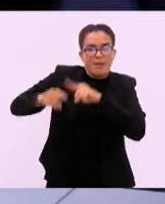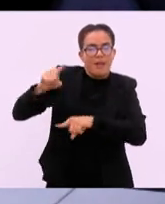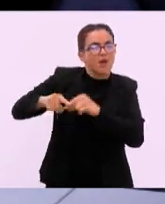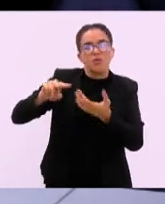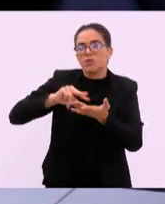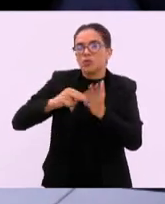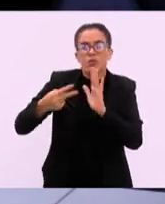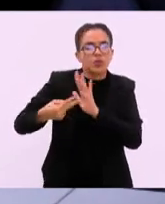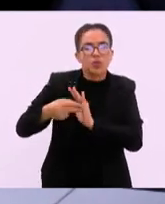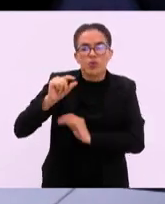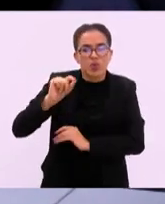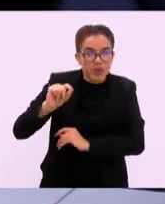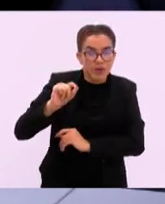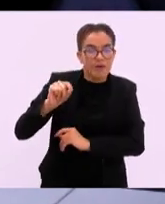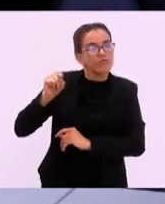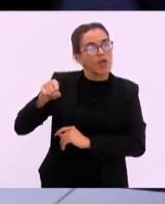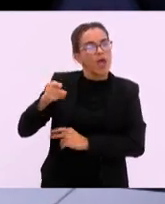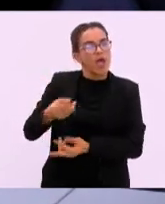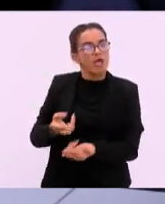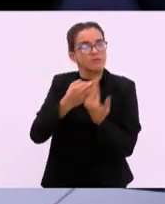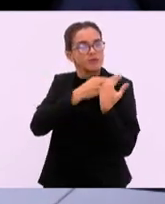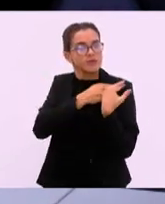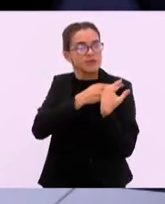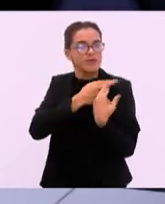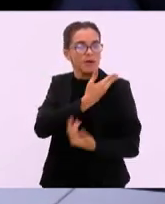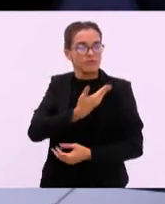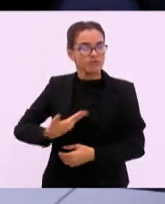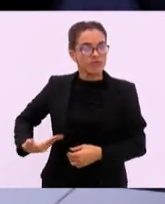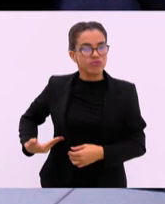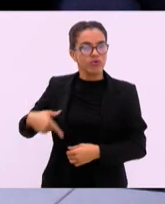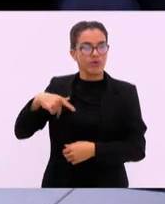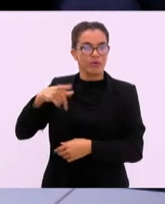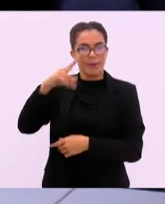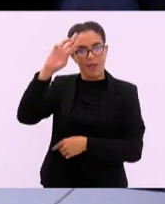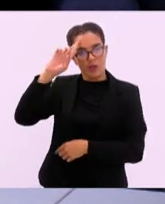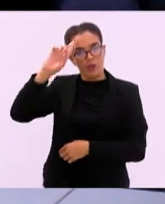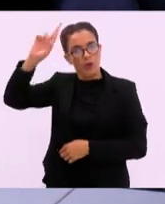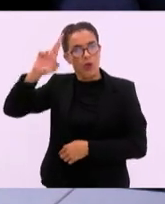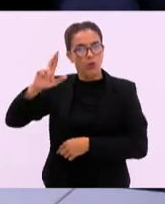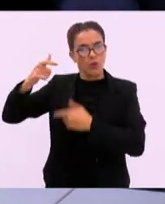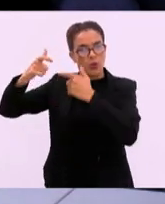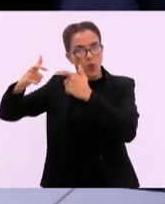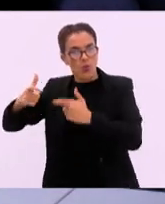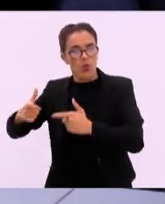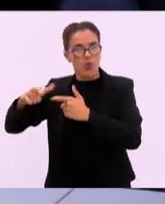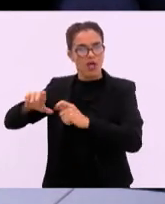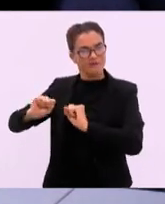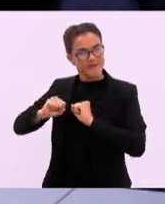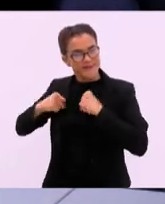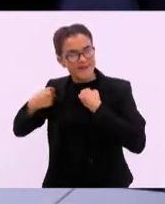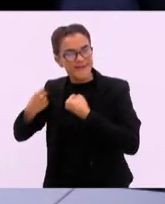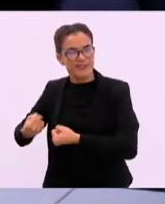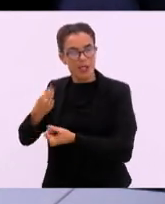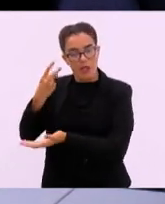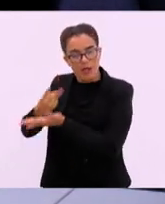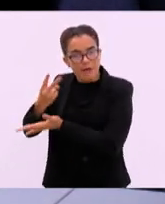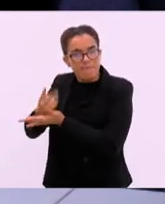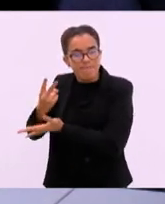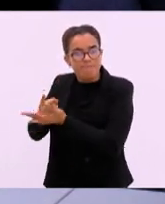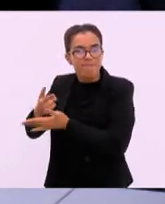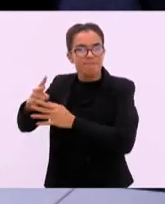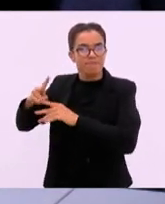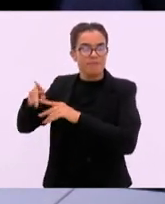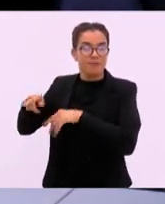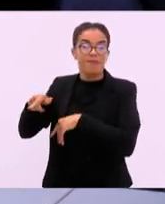É o significado de que cabe ao poder público, aos proprietários, a todos os envolvidos, os esforços para manter aquela finalidade. Nesse caso, a